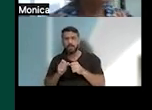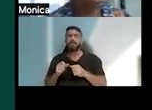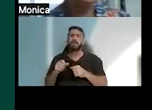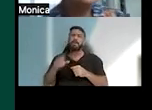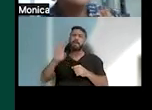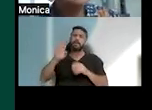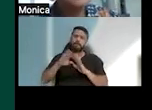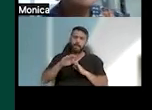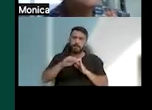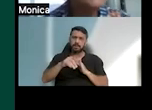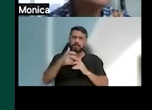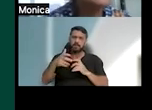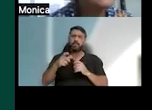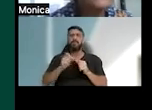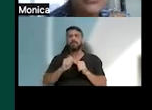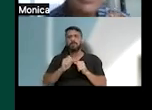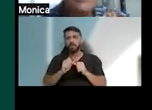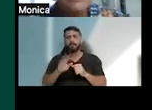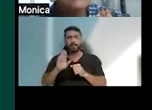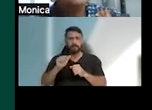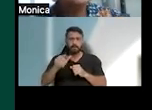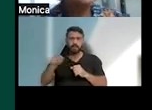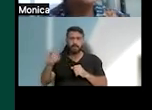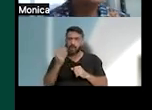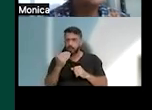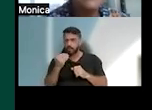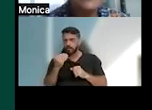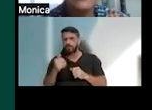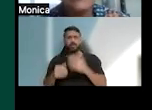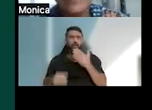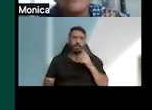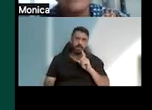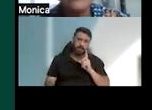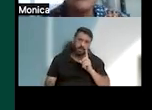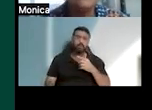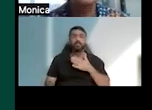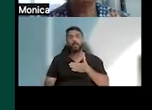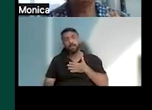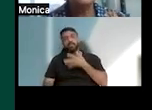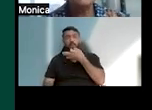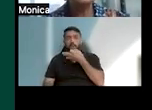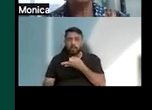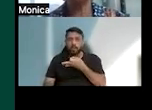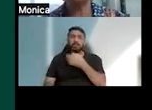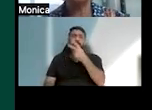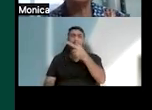ou se faço carne a partir de uma bactéria, você comeria? Você não comeria? O que que você acha? Então, eles